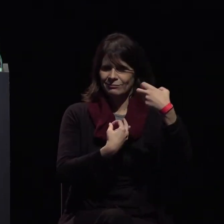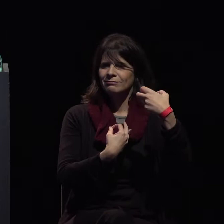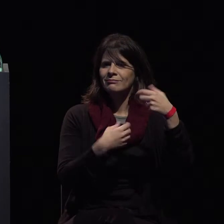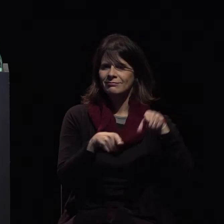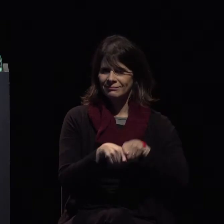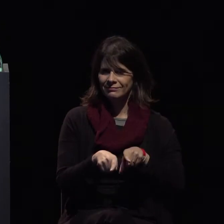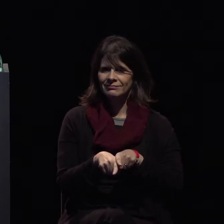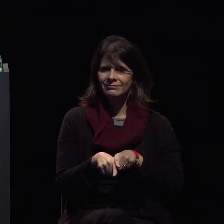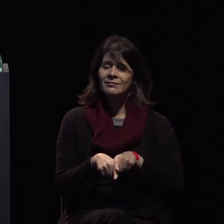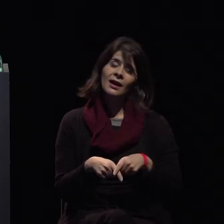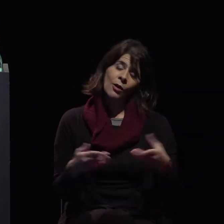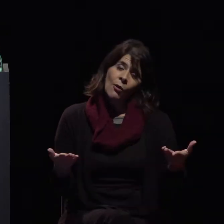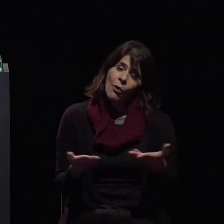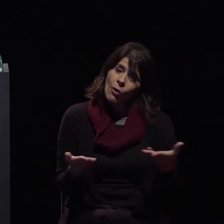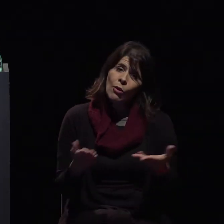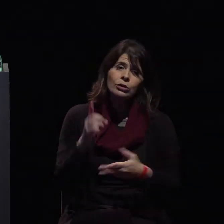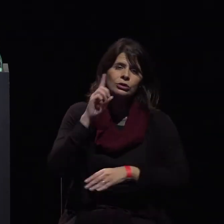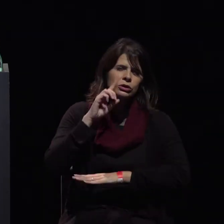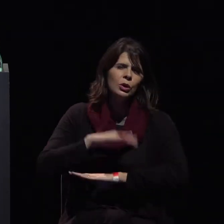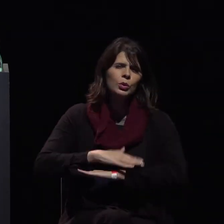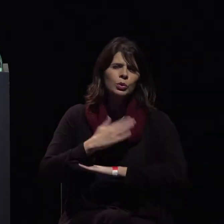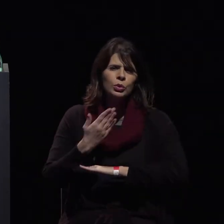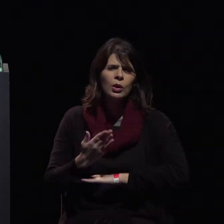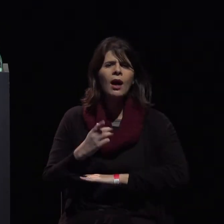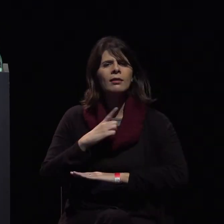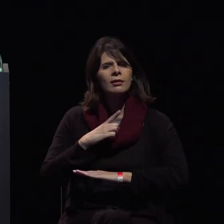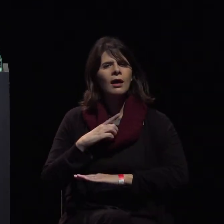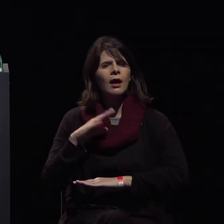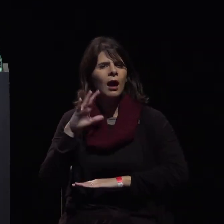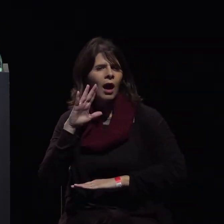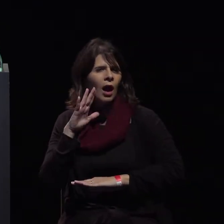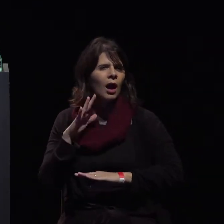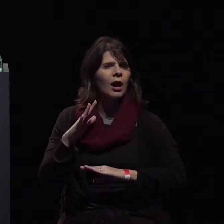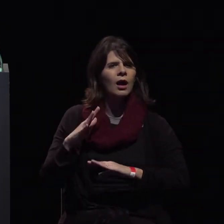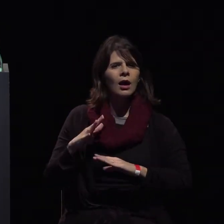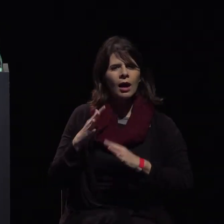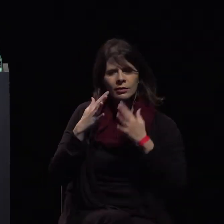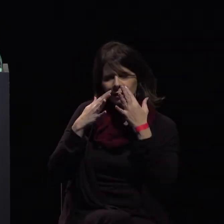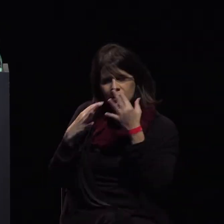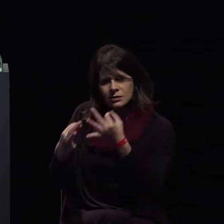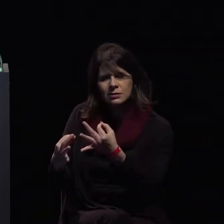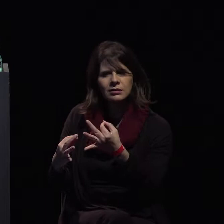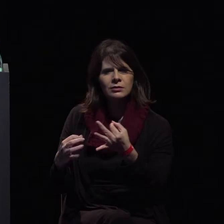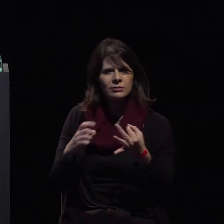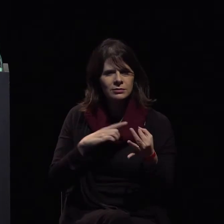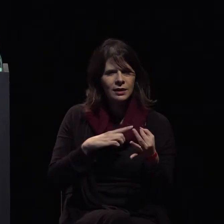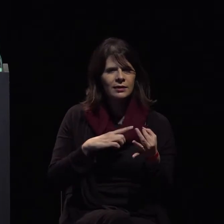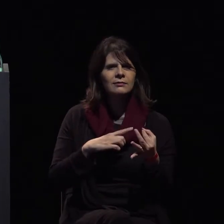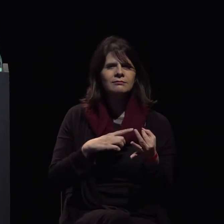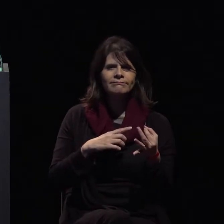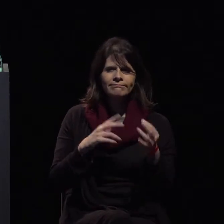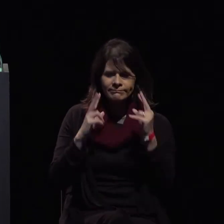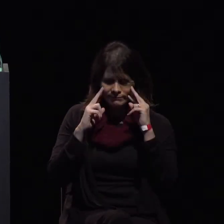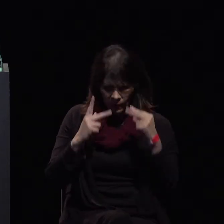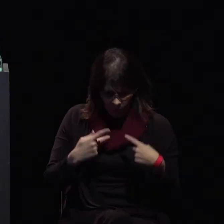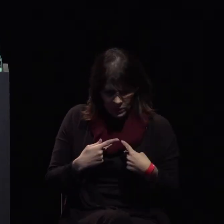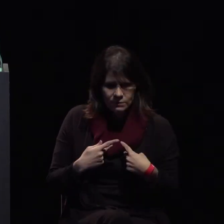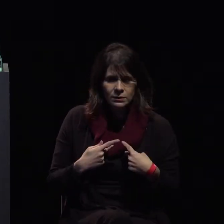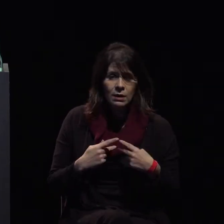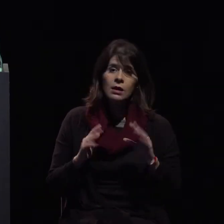dia, de acolhimento, de escuta, de reconhecimento, mas, principalmente, que seja um dia de discussão